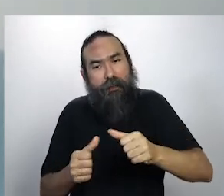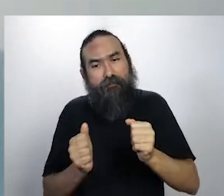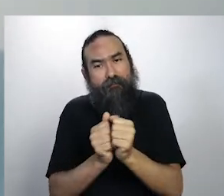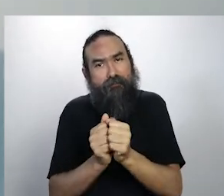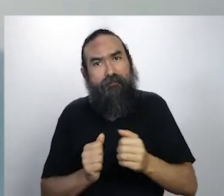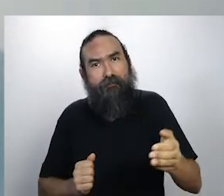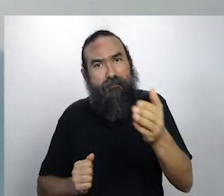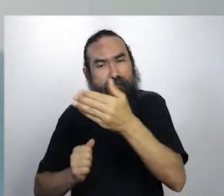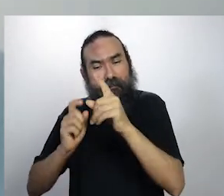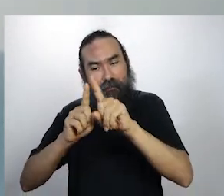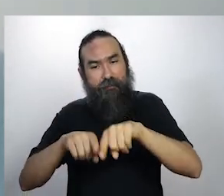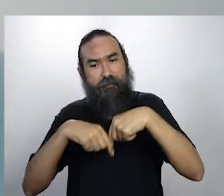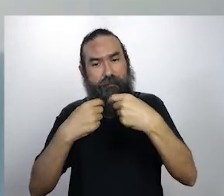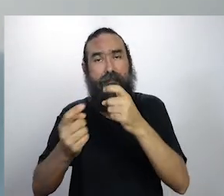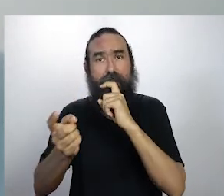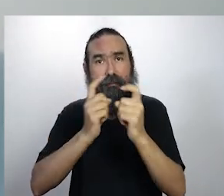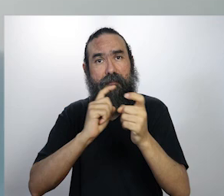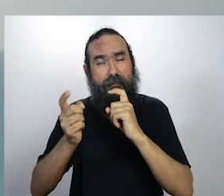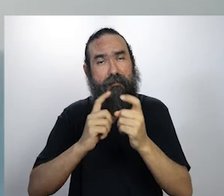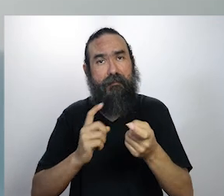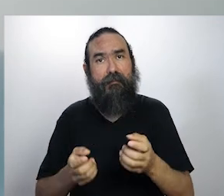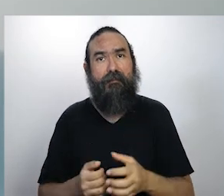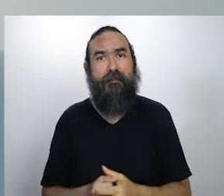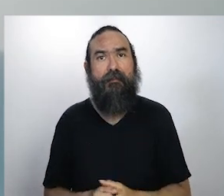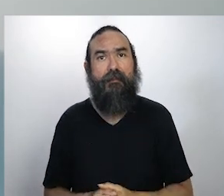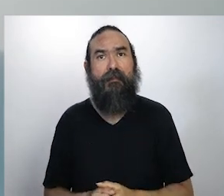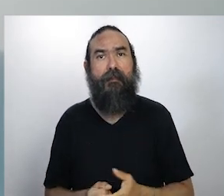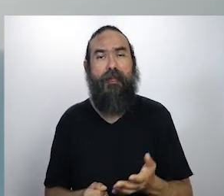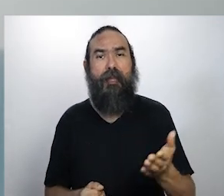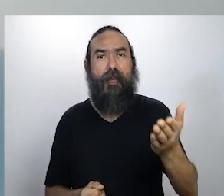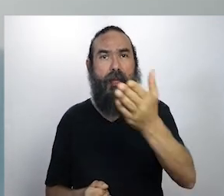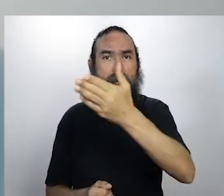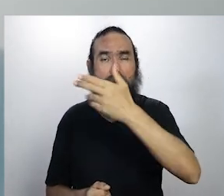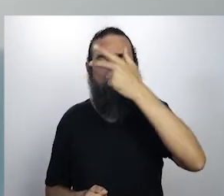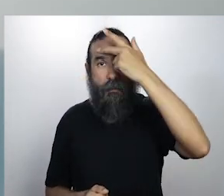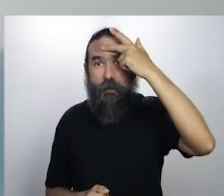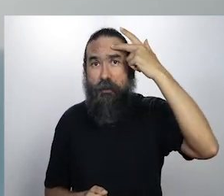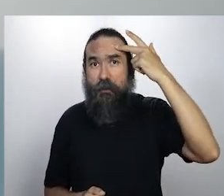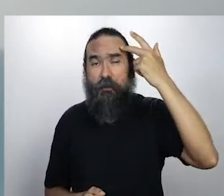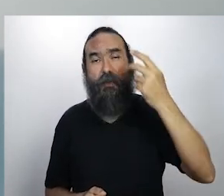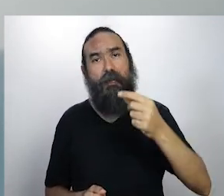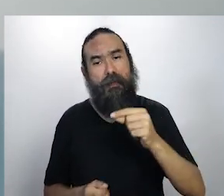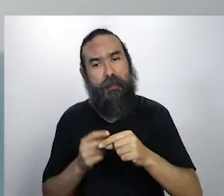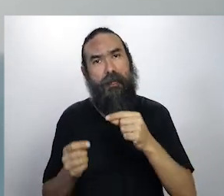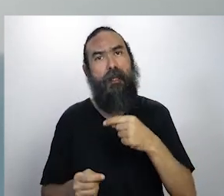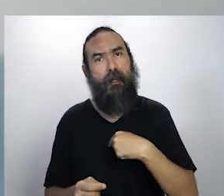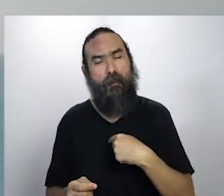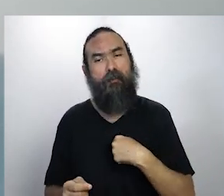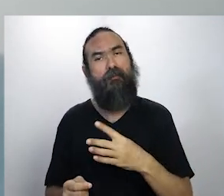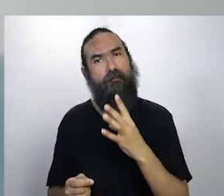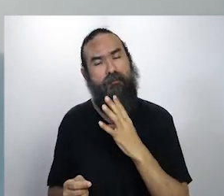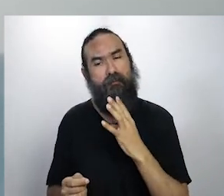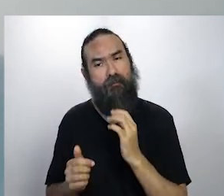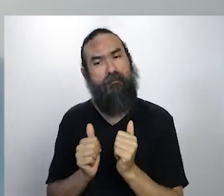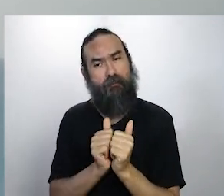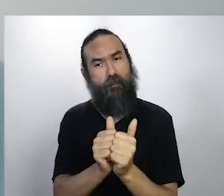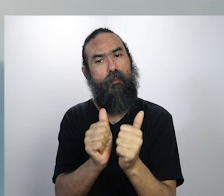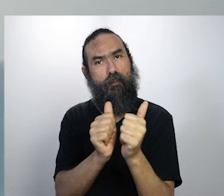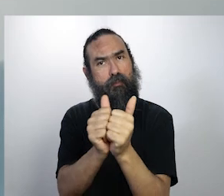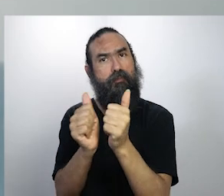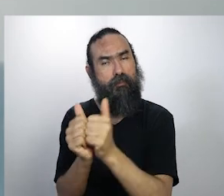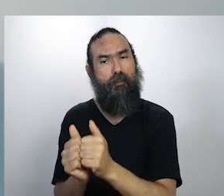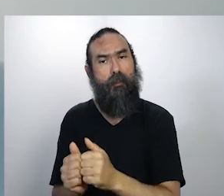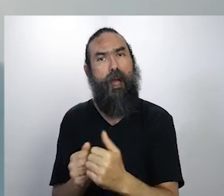oportunidade de estar participando dessa roda de prosa, com pessoas que eu acompanho, que